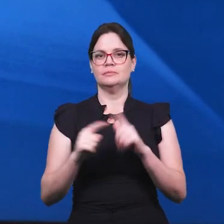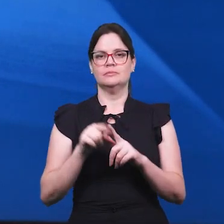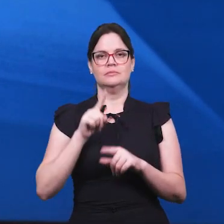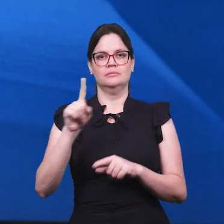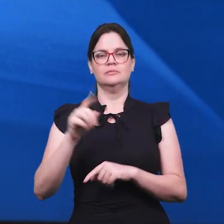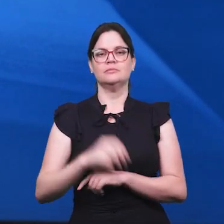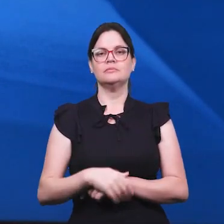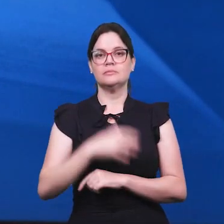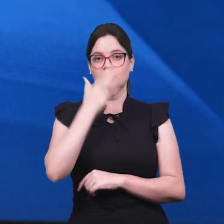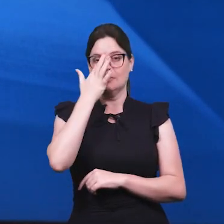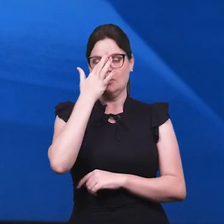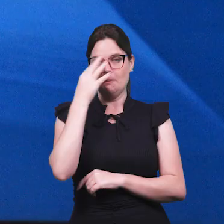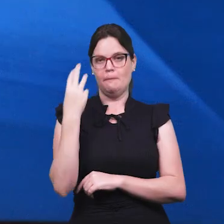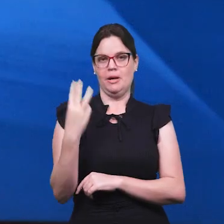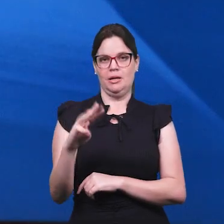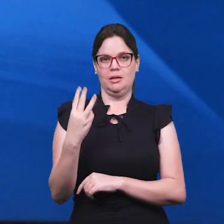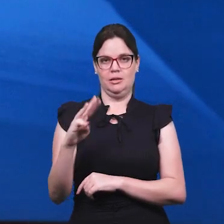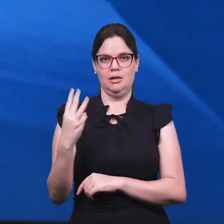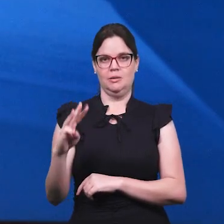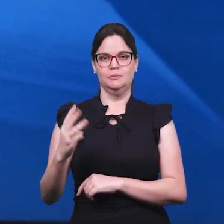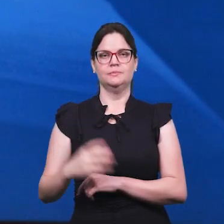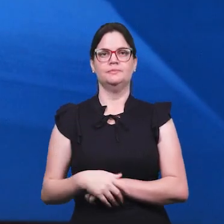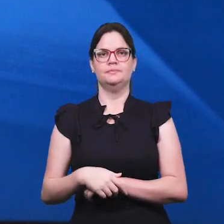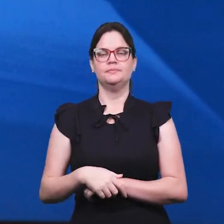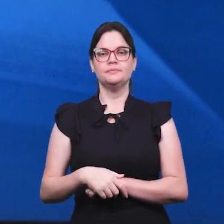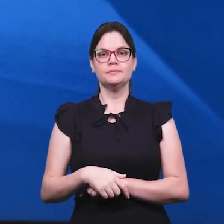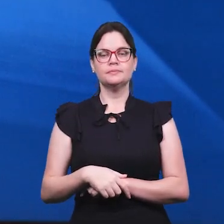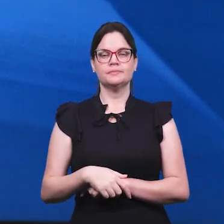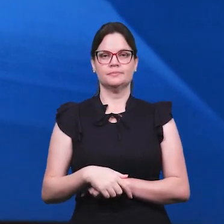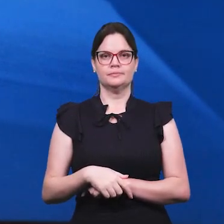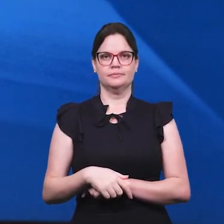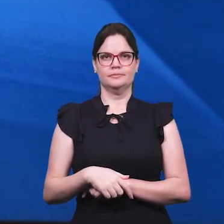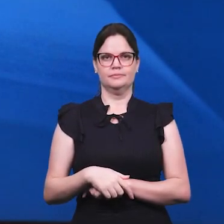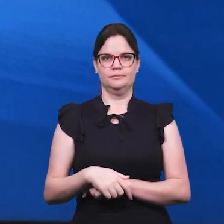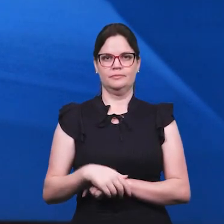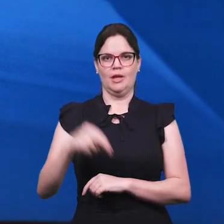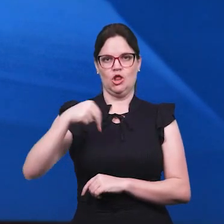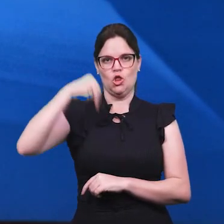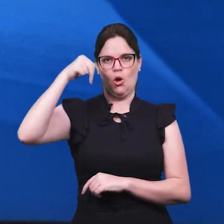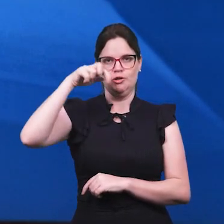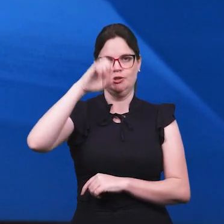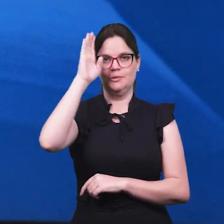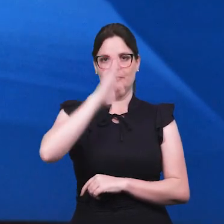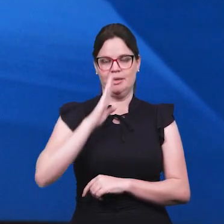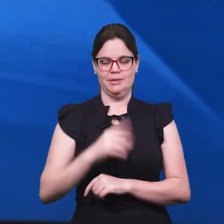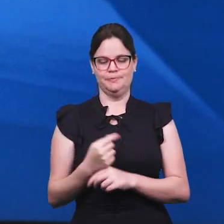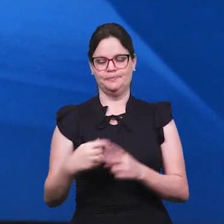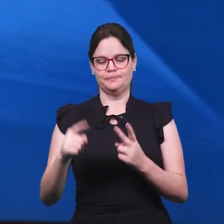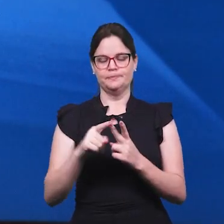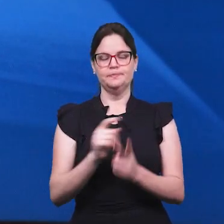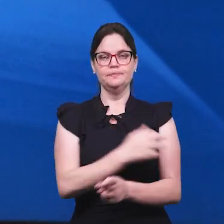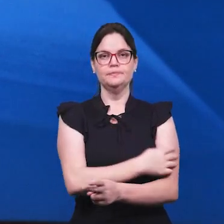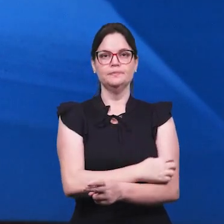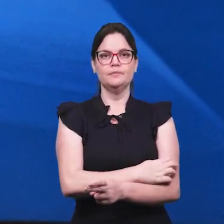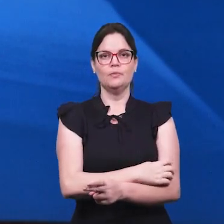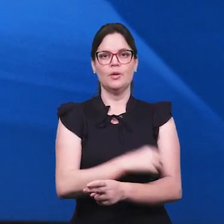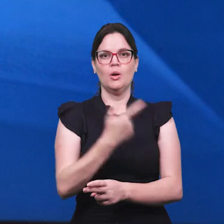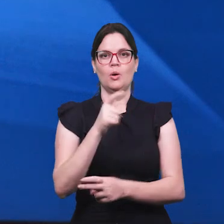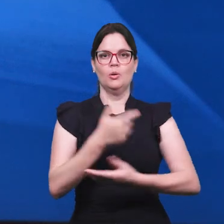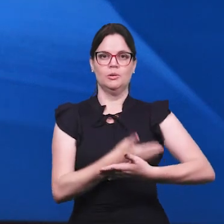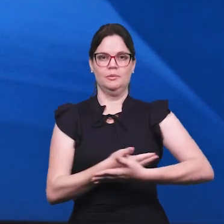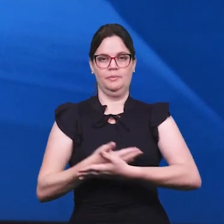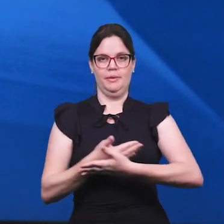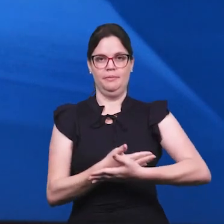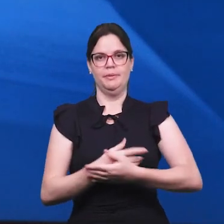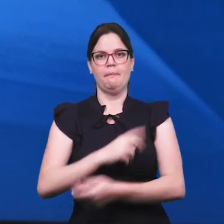da nossa igreja lá em Poço do Limiar, que fica exatamente no estado do Maranhão, lá no norte do país. Depois